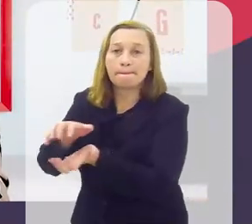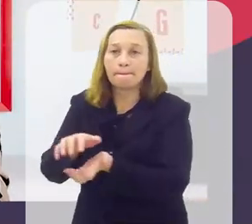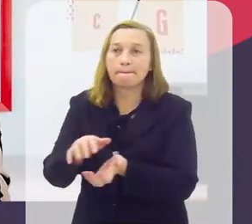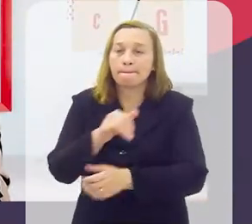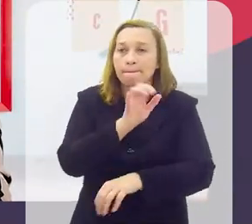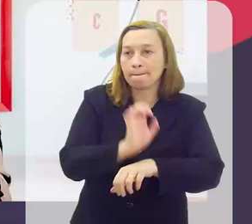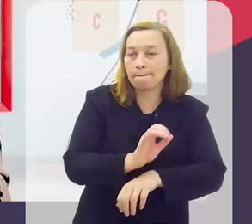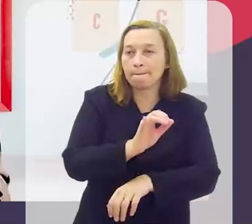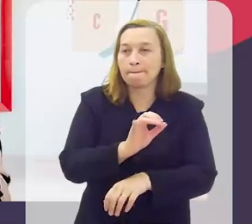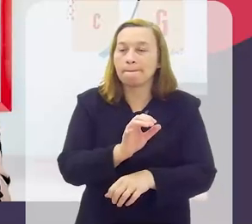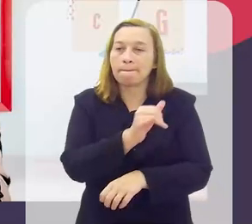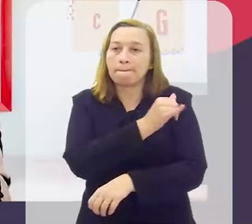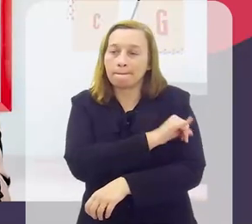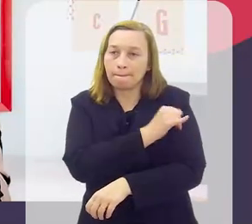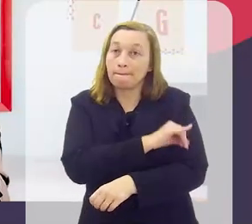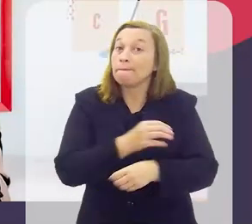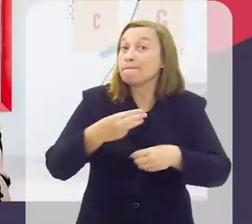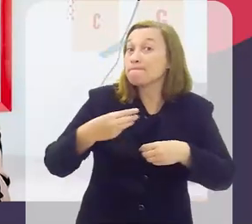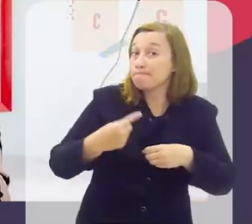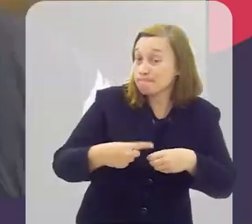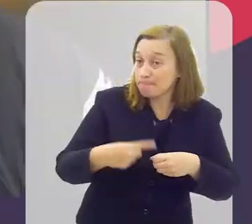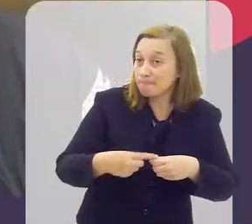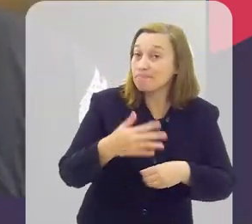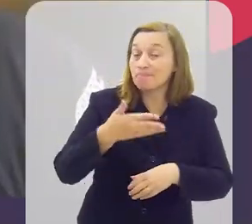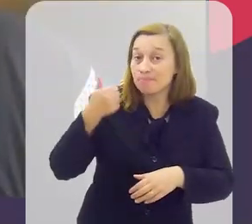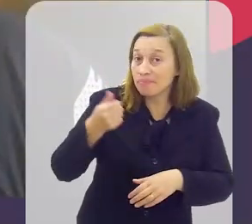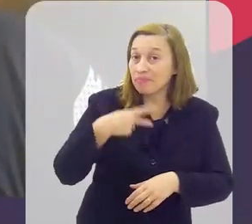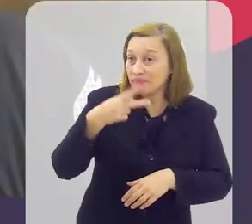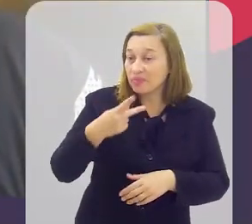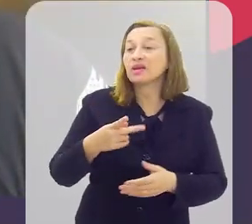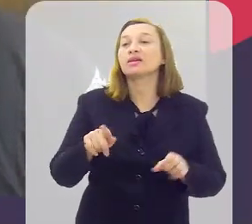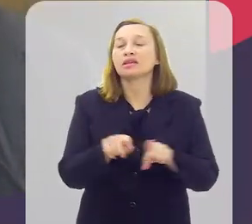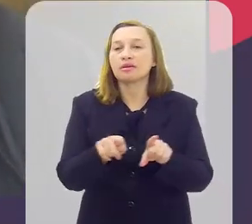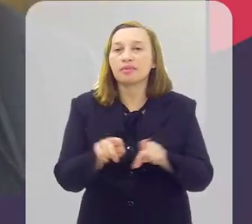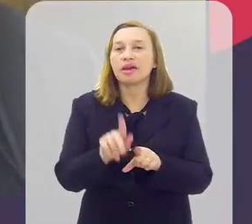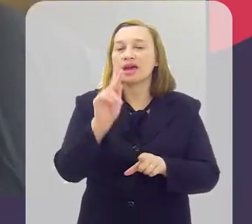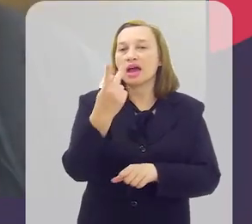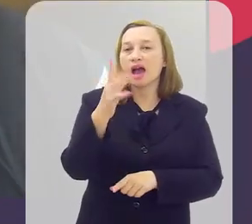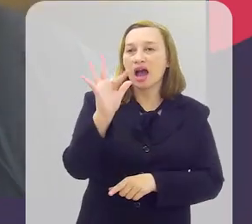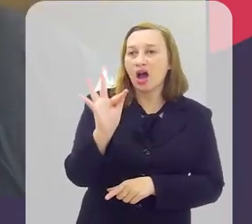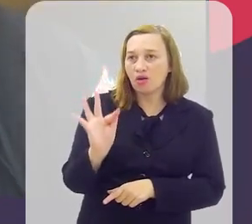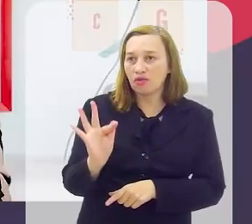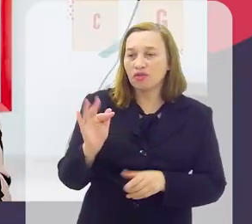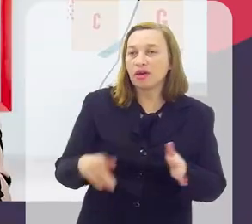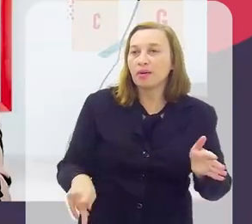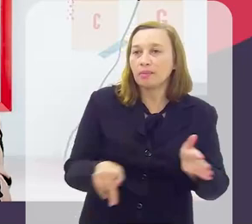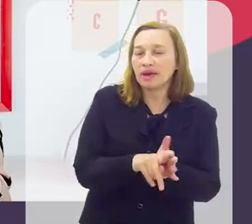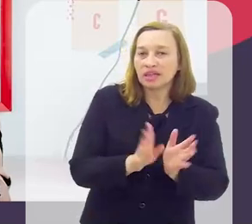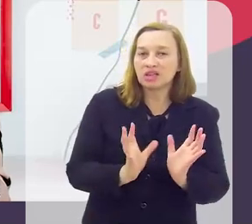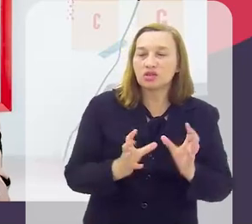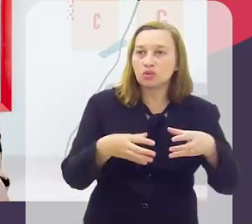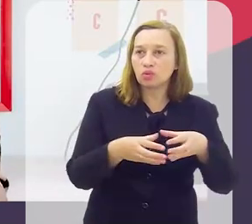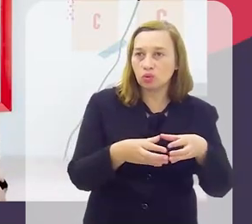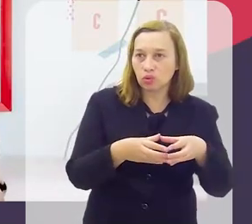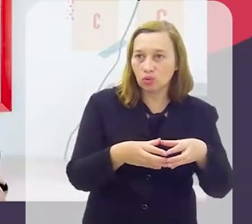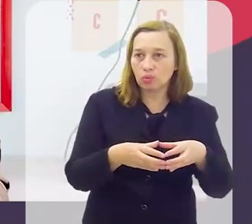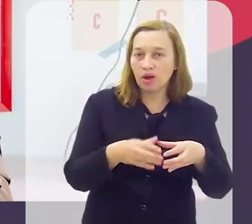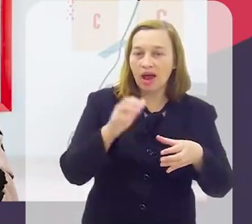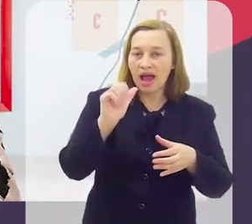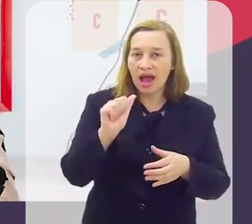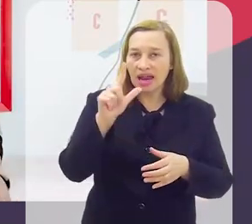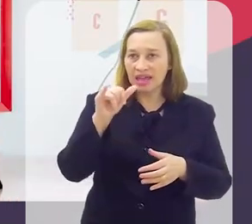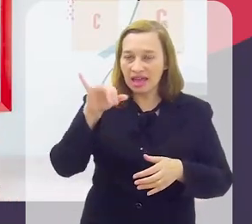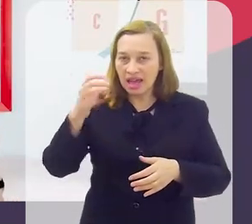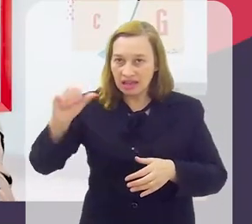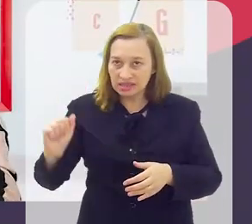estado do Rio, no município do Rio, melhor dizendo, e Ralph Alexandre Campos, é membro da Aliança dos Entregadores por